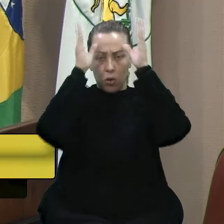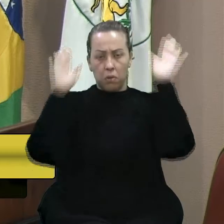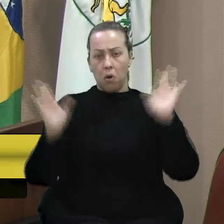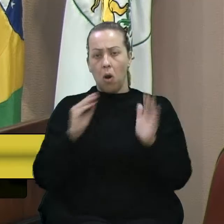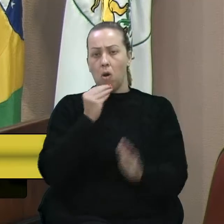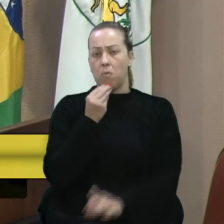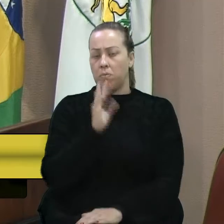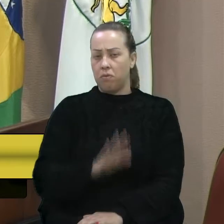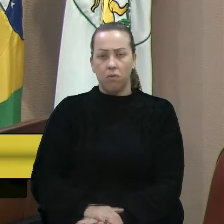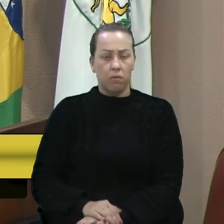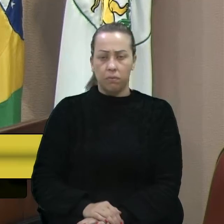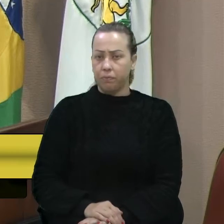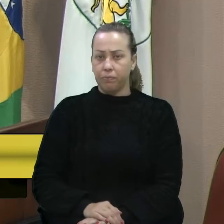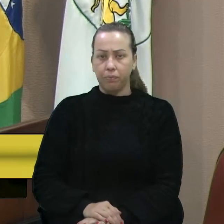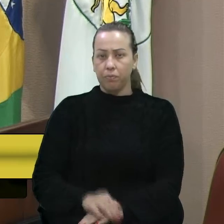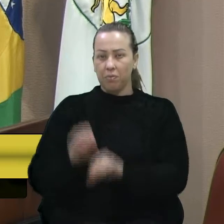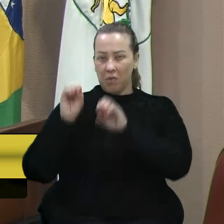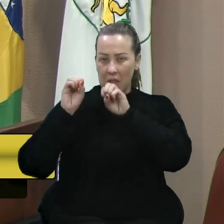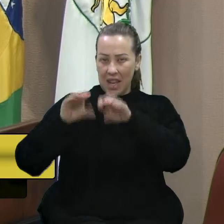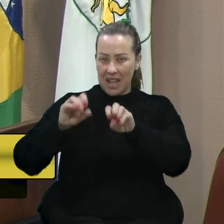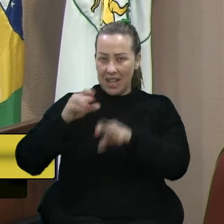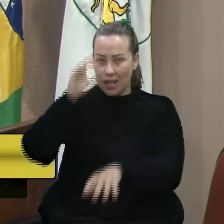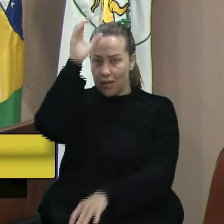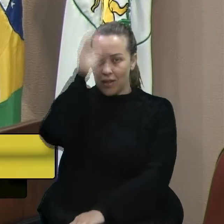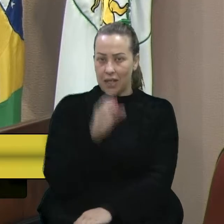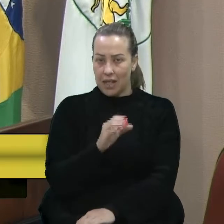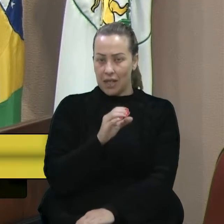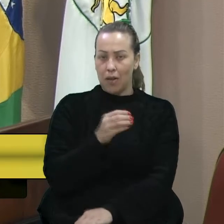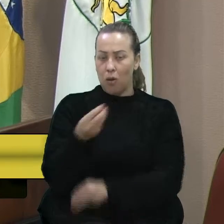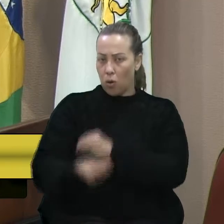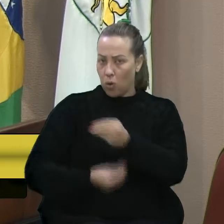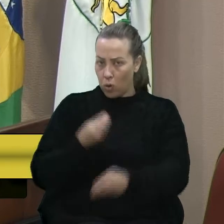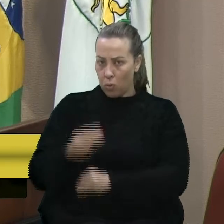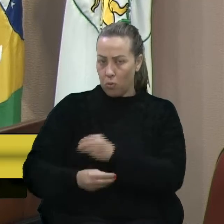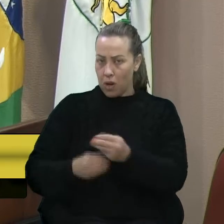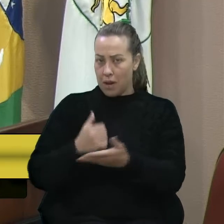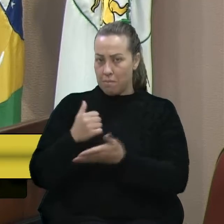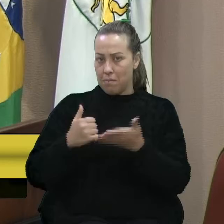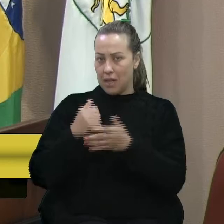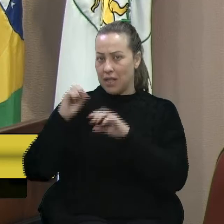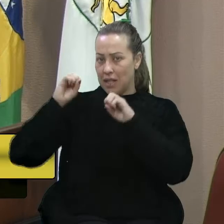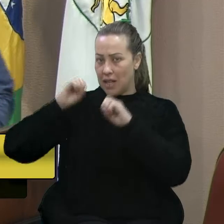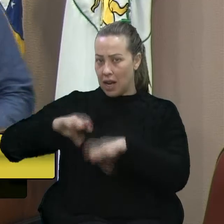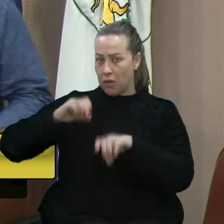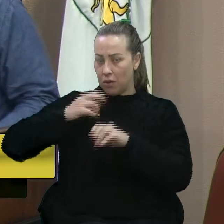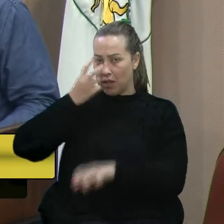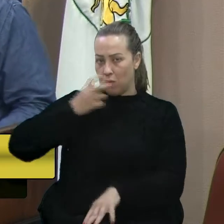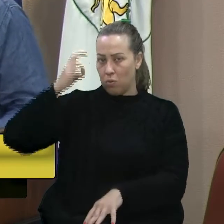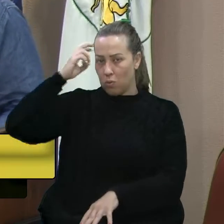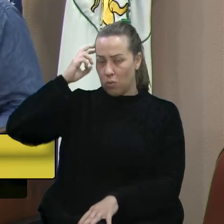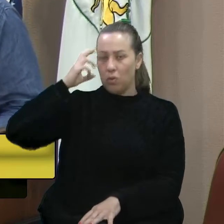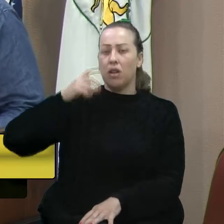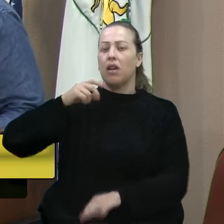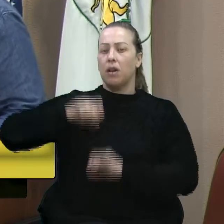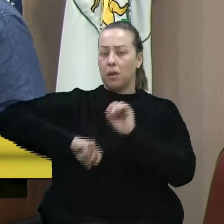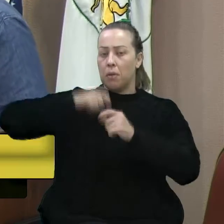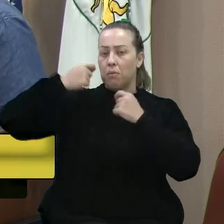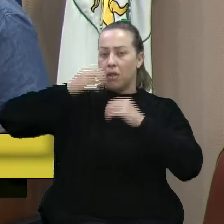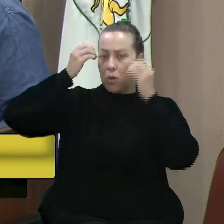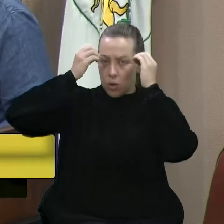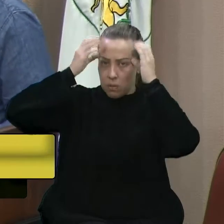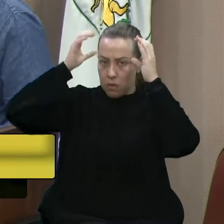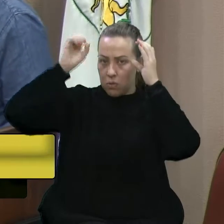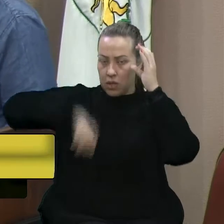não. Uma formação cidadã, uma formação baseada na educação popular, ela tem sim o conhecimento, mas que